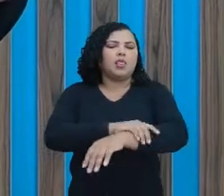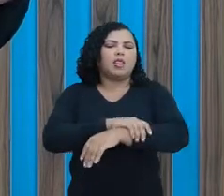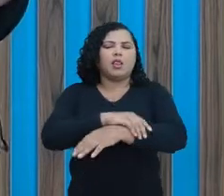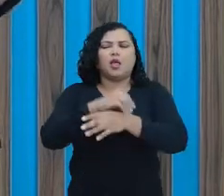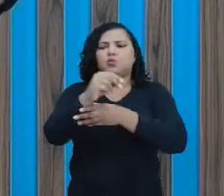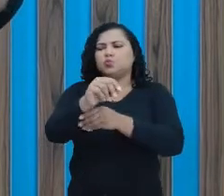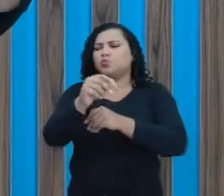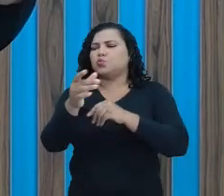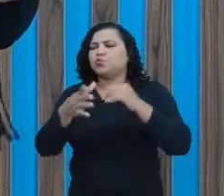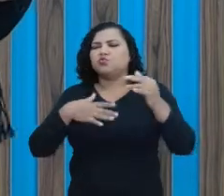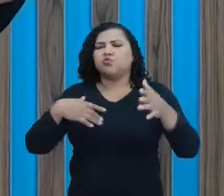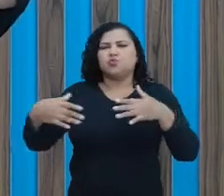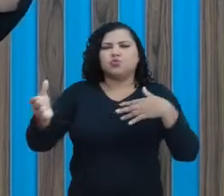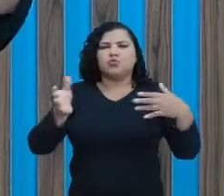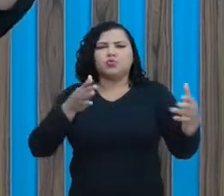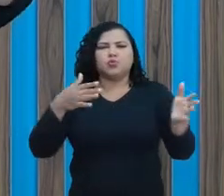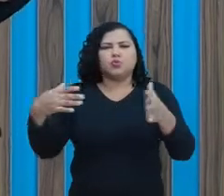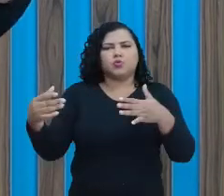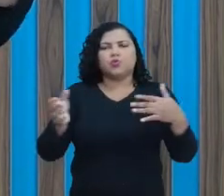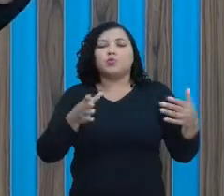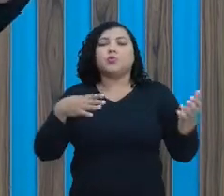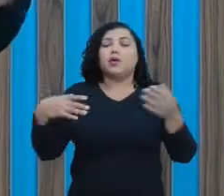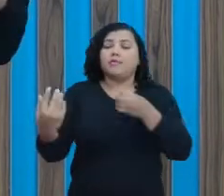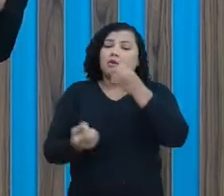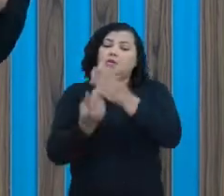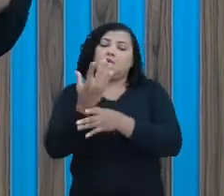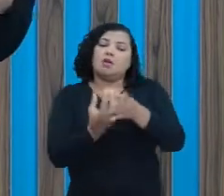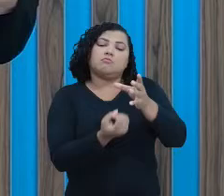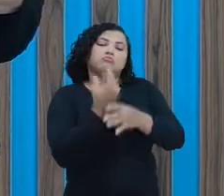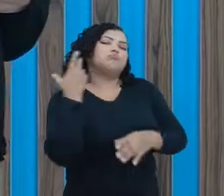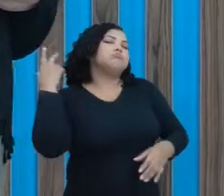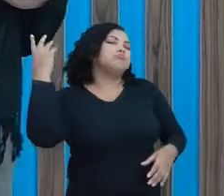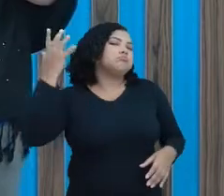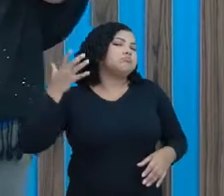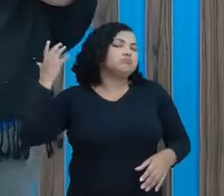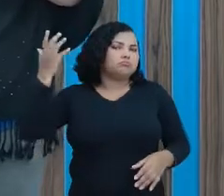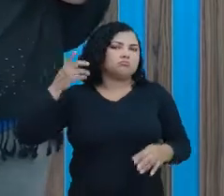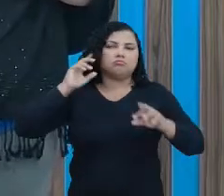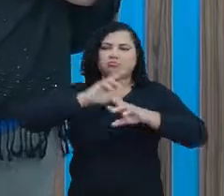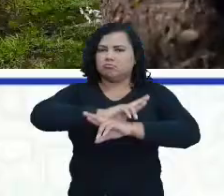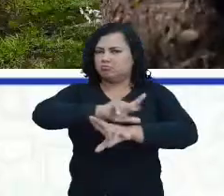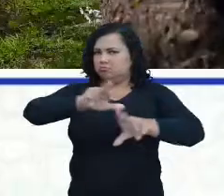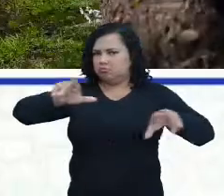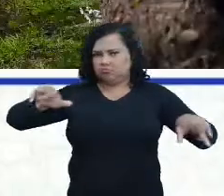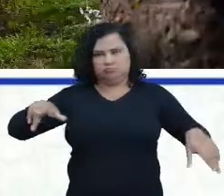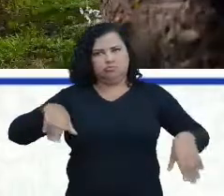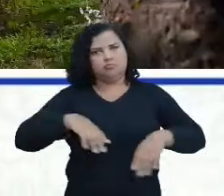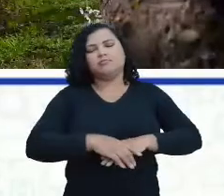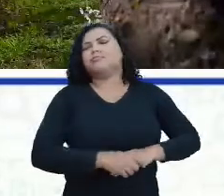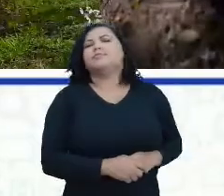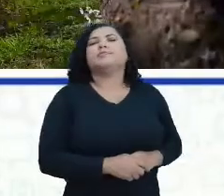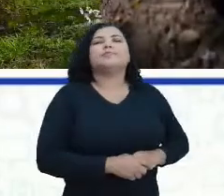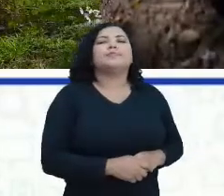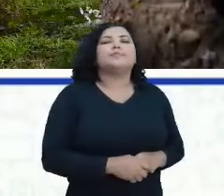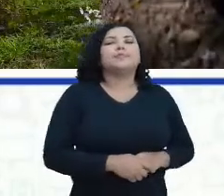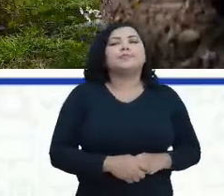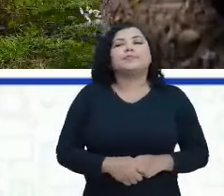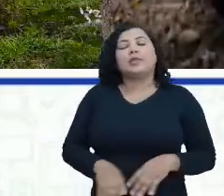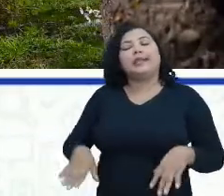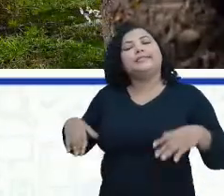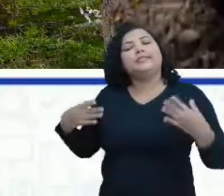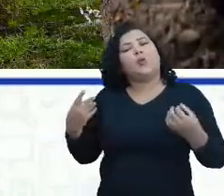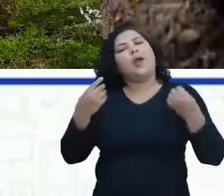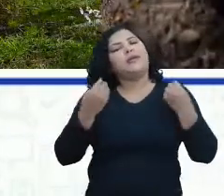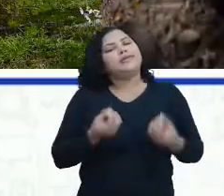de uma coisa que toca na outra, que vai produzindo uma diversidade sonora. Então, a